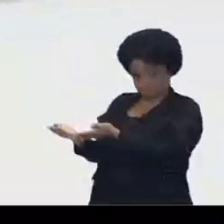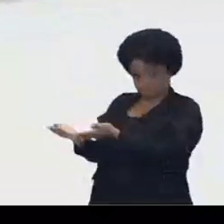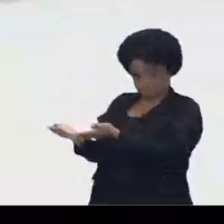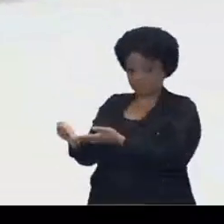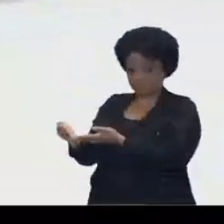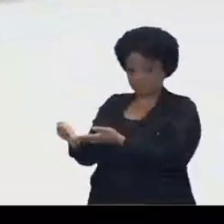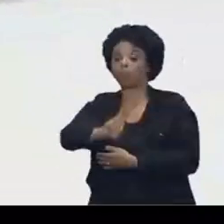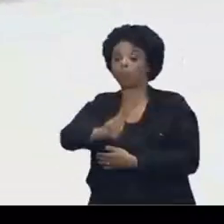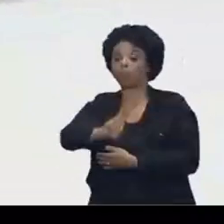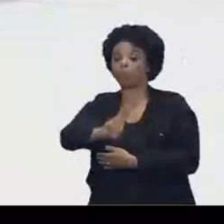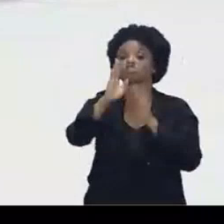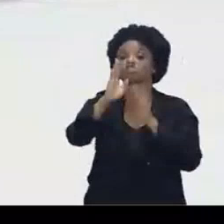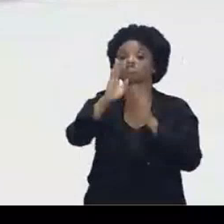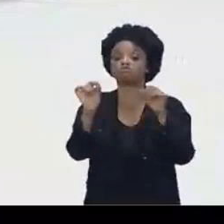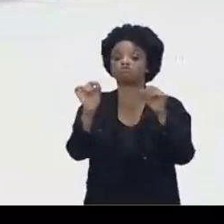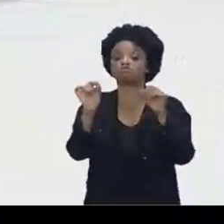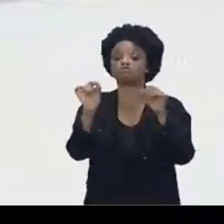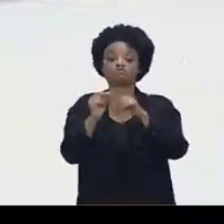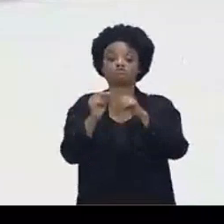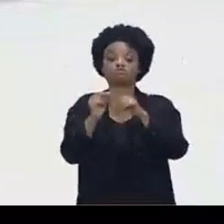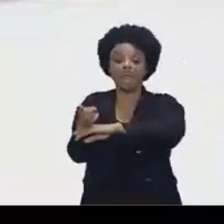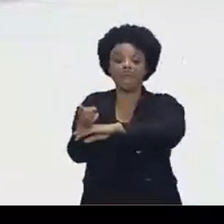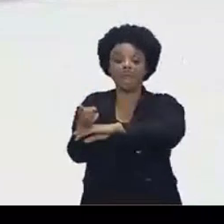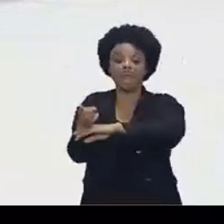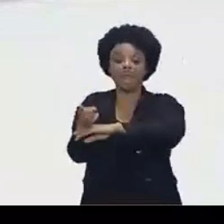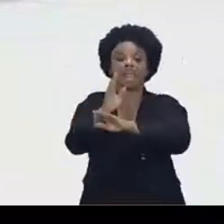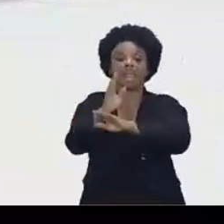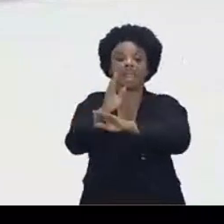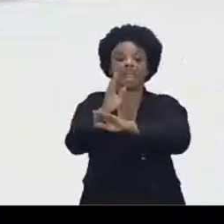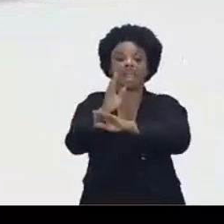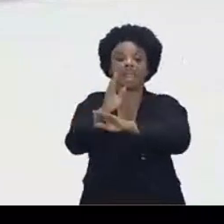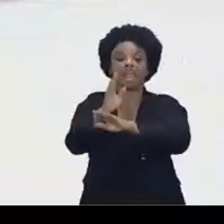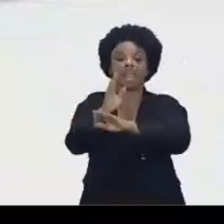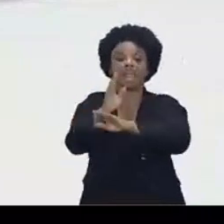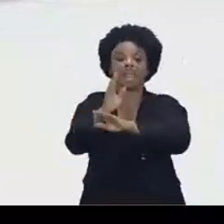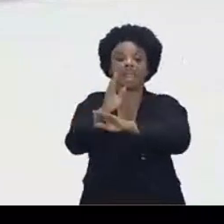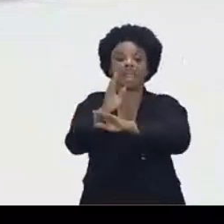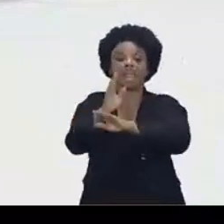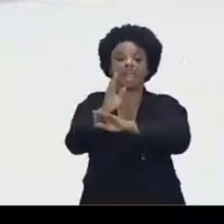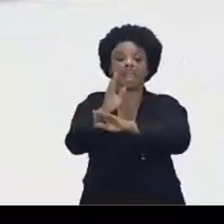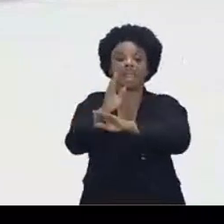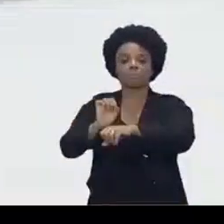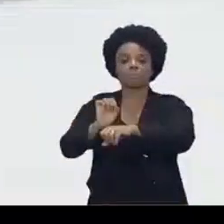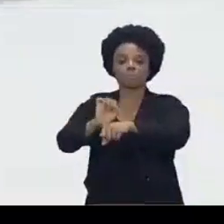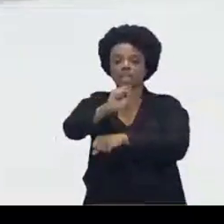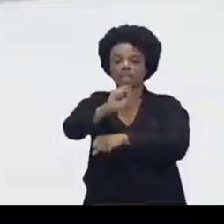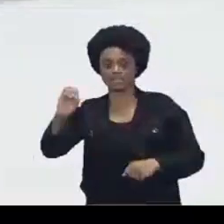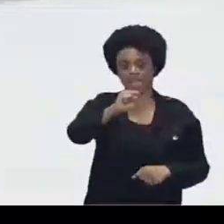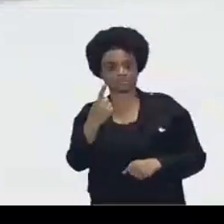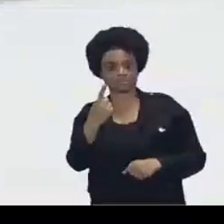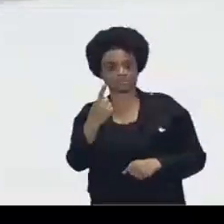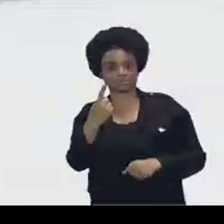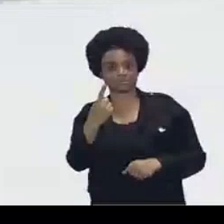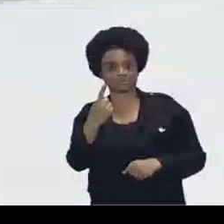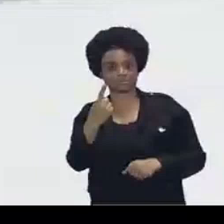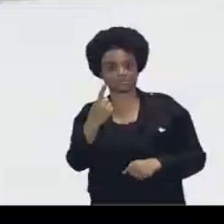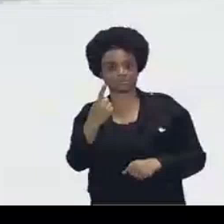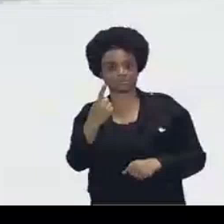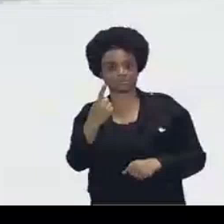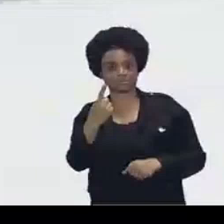já retirei medidas que eu tive que ir parando, né? Ou seja, eu tirei a medida de S0, S1, depois eu tirei a medida